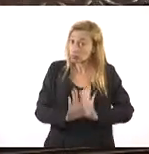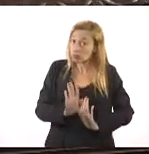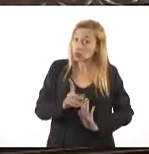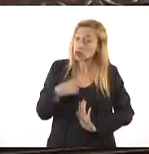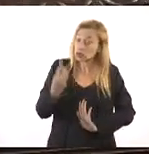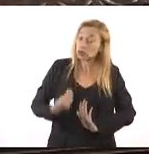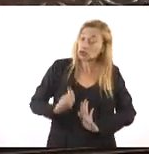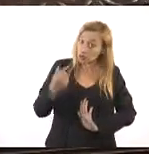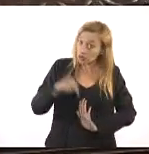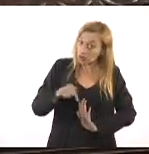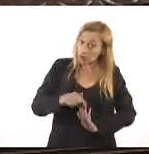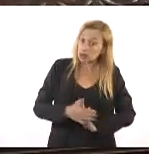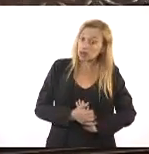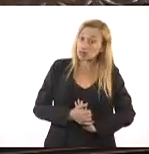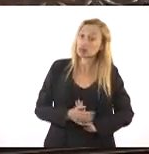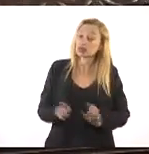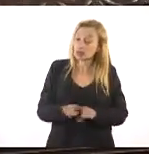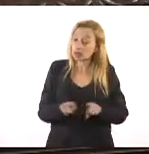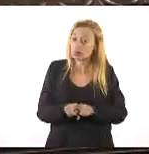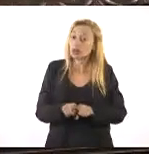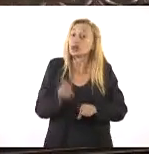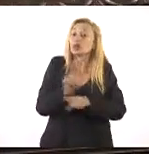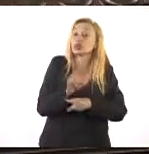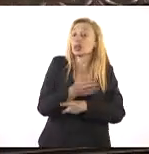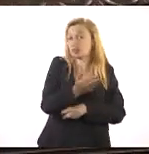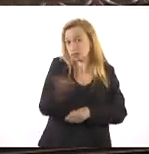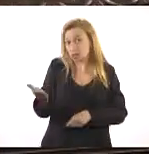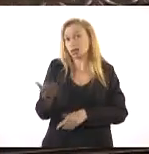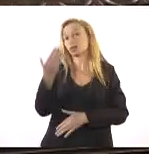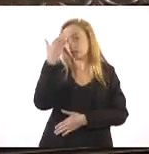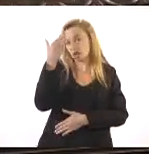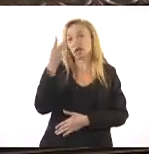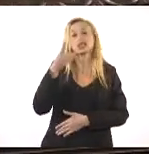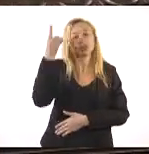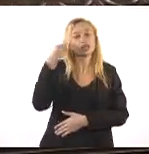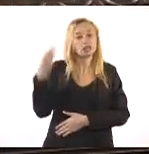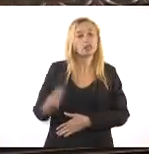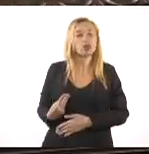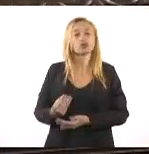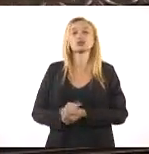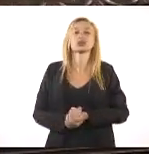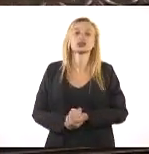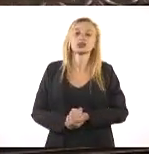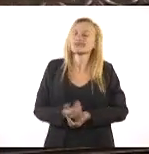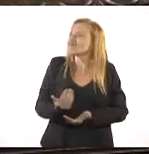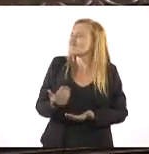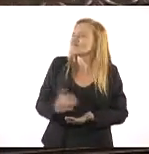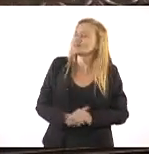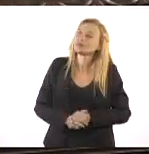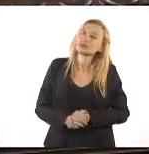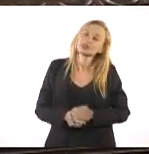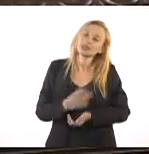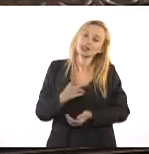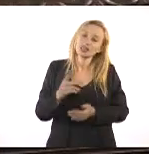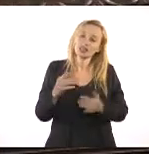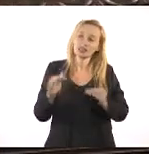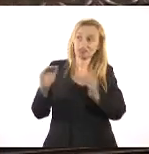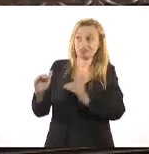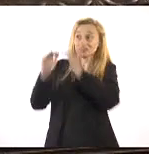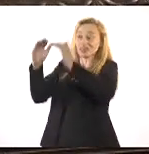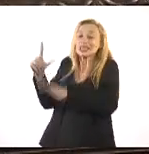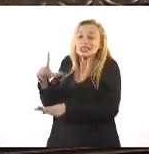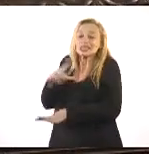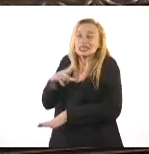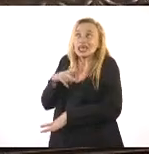estamos aqui para também cuidar de vocês. Obrigada, deputada Mônica. Prazer. Que Vossa Excelência